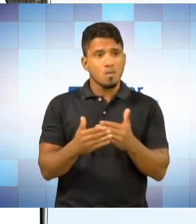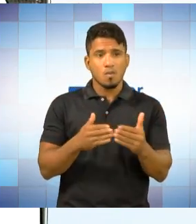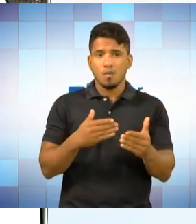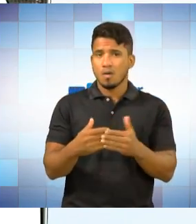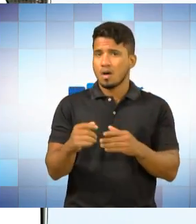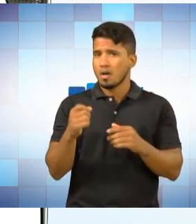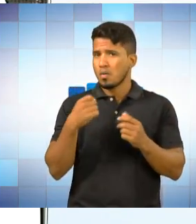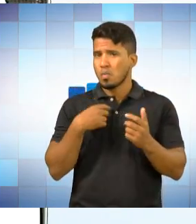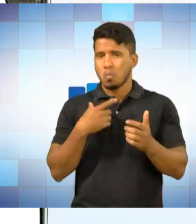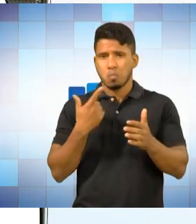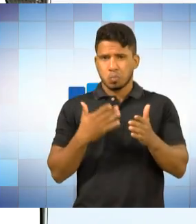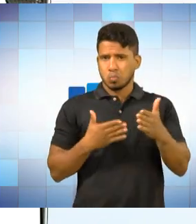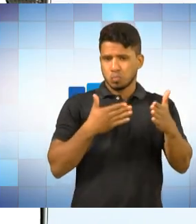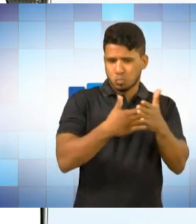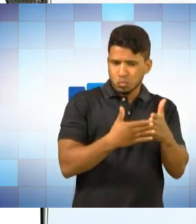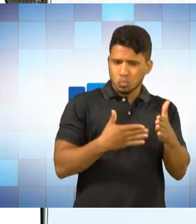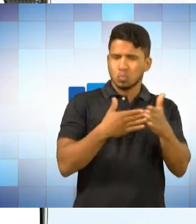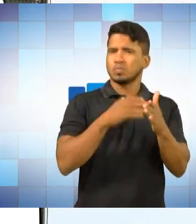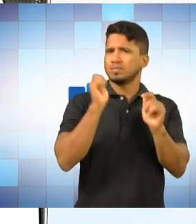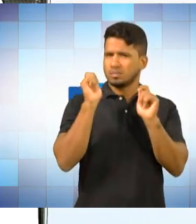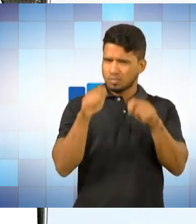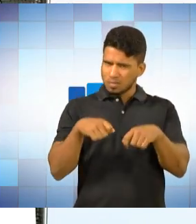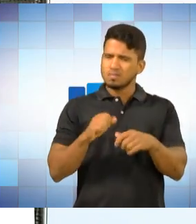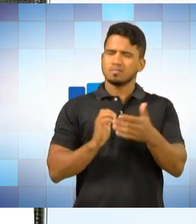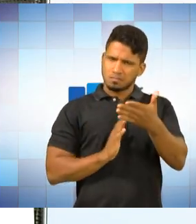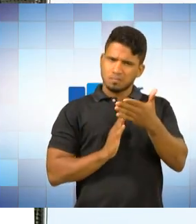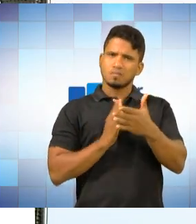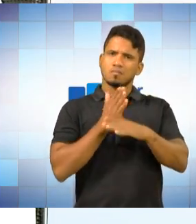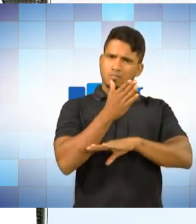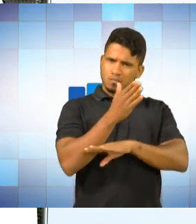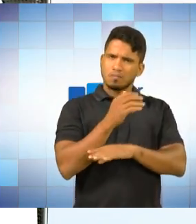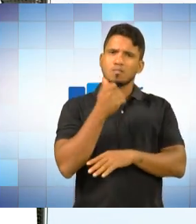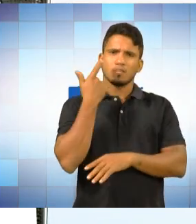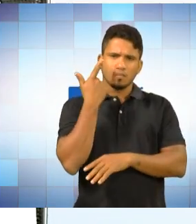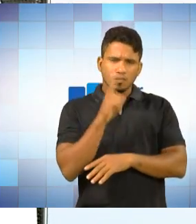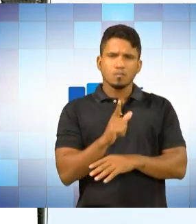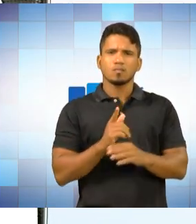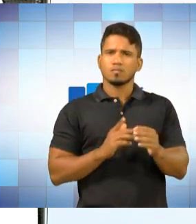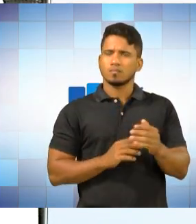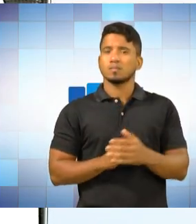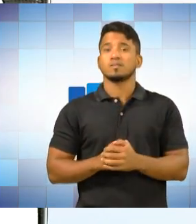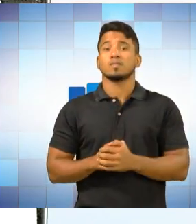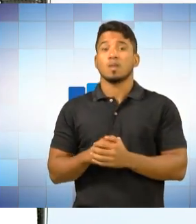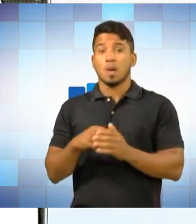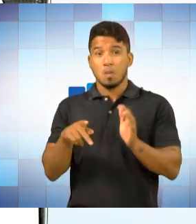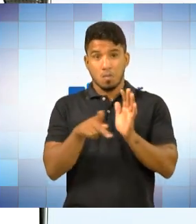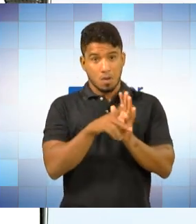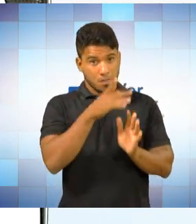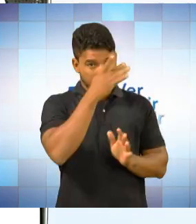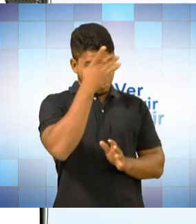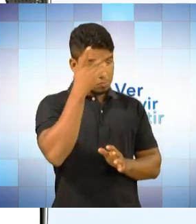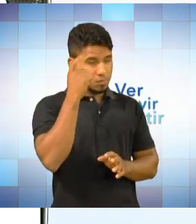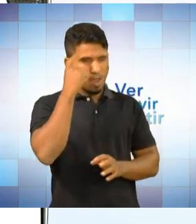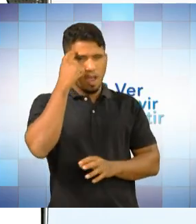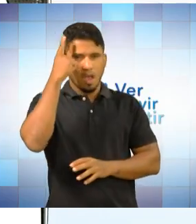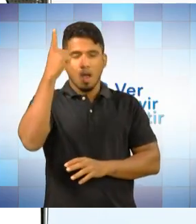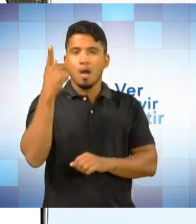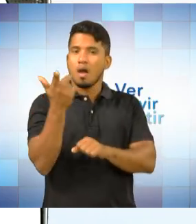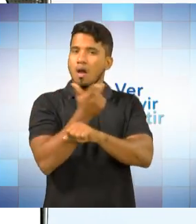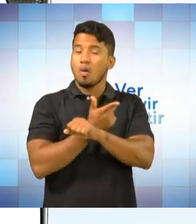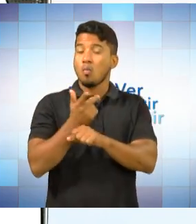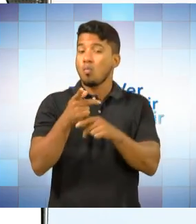esse obstáculo, cabe à criatividade humana